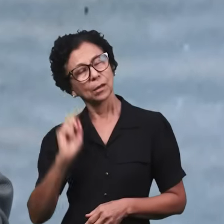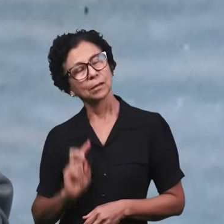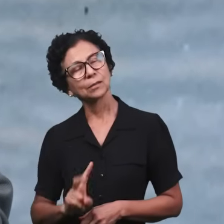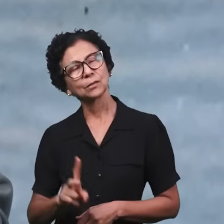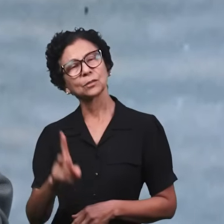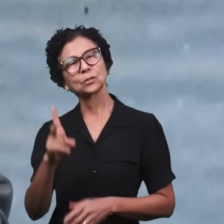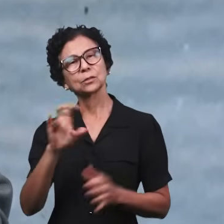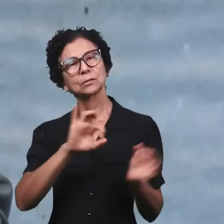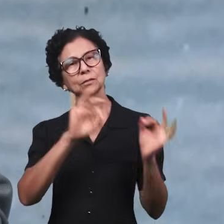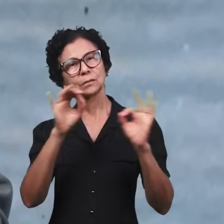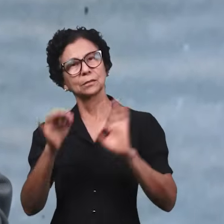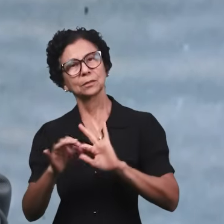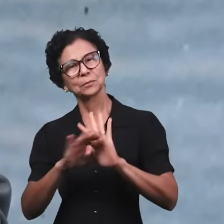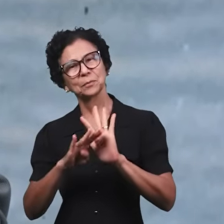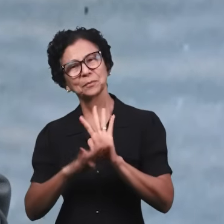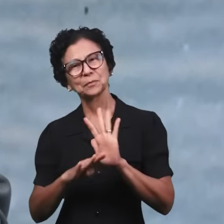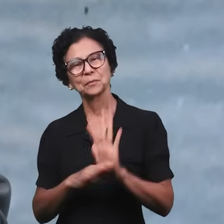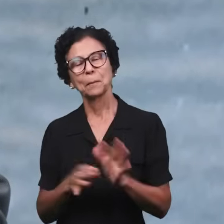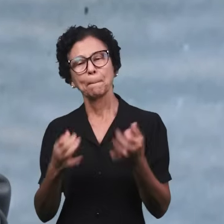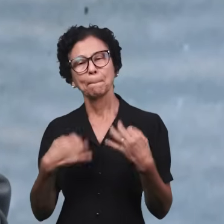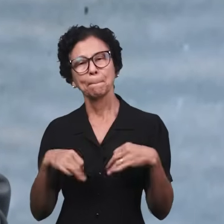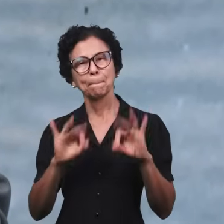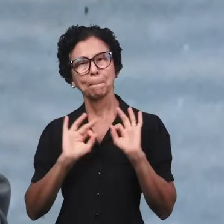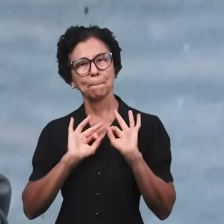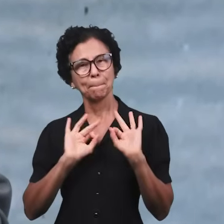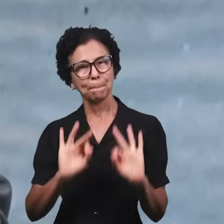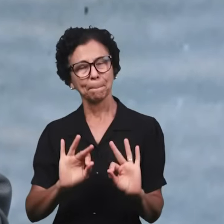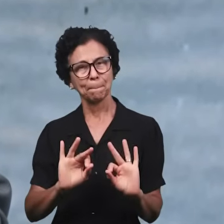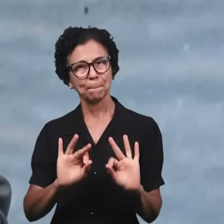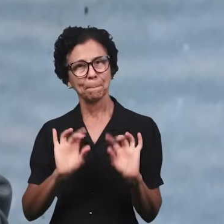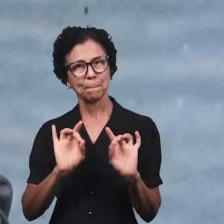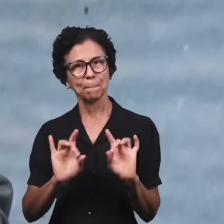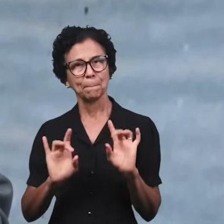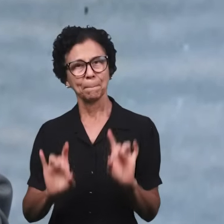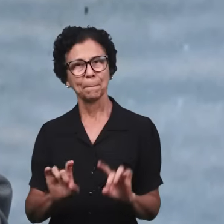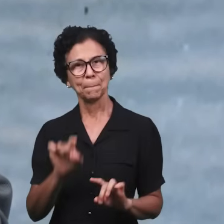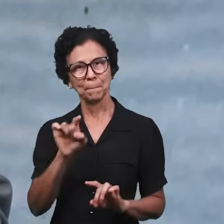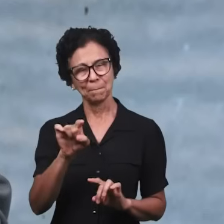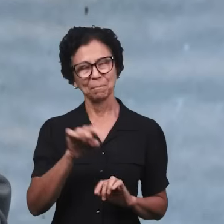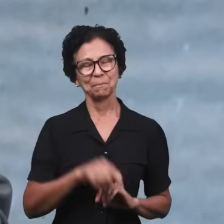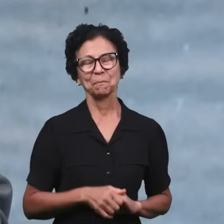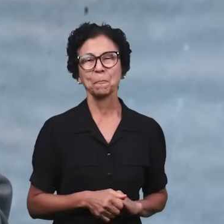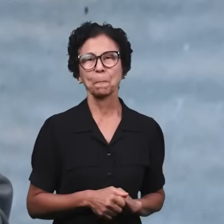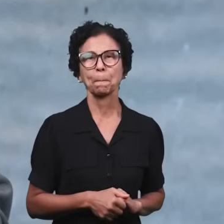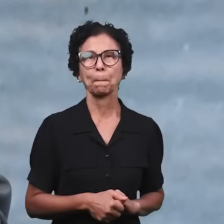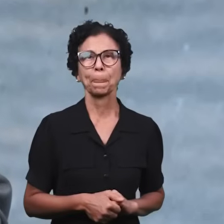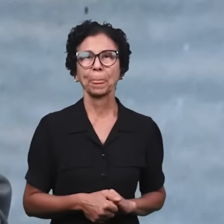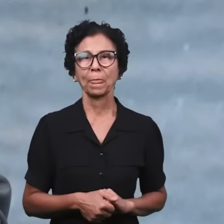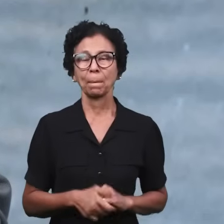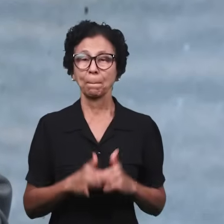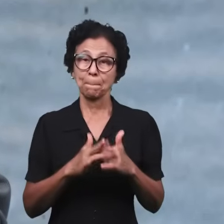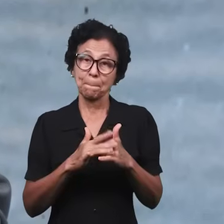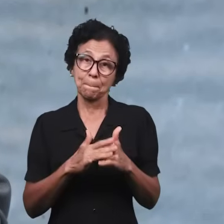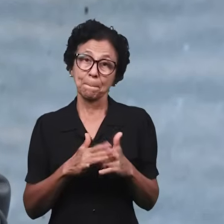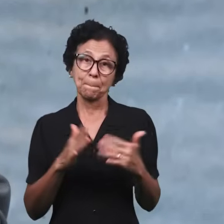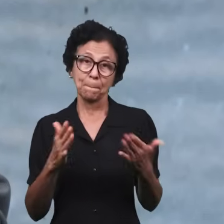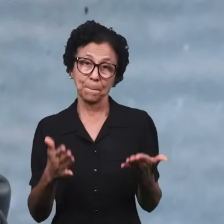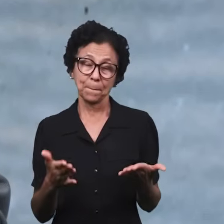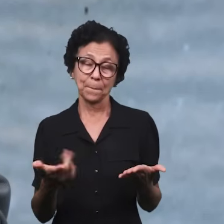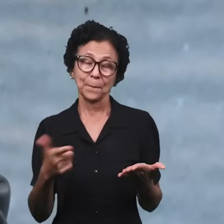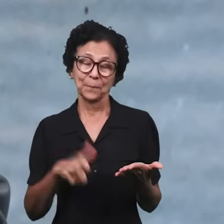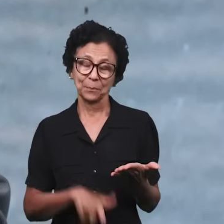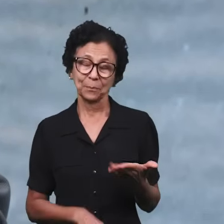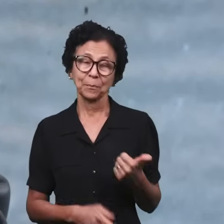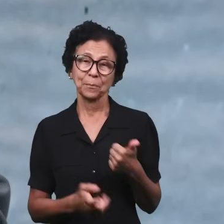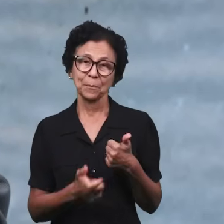com a nossa programação, ela é excelente, ela é feita para você, tá bom? Se está no YouTube, já falei, vou